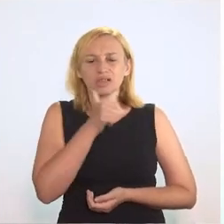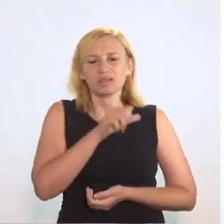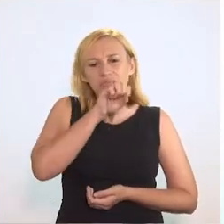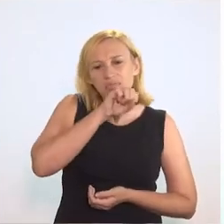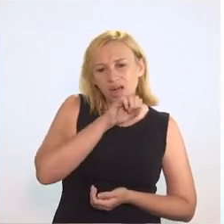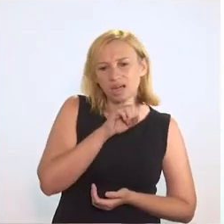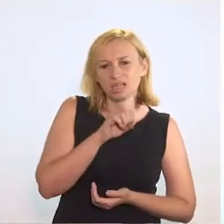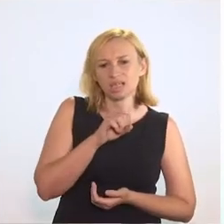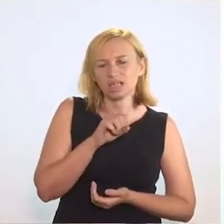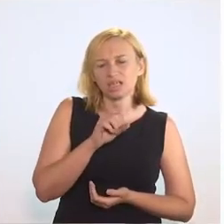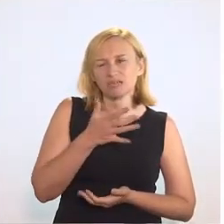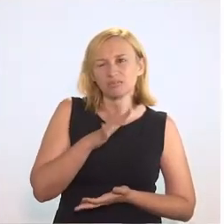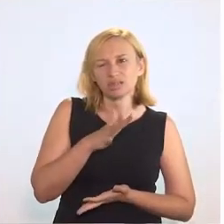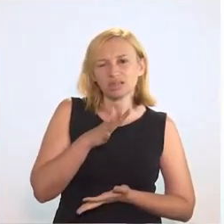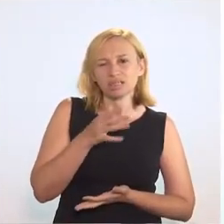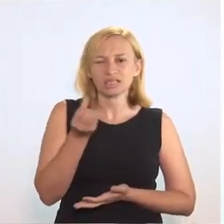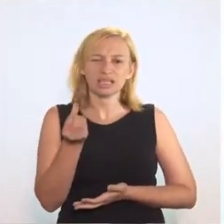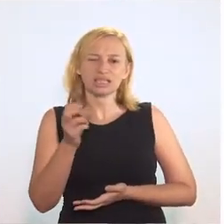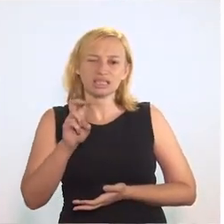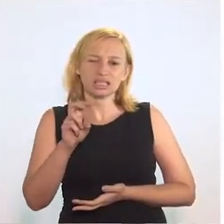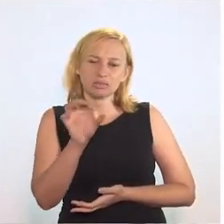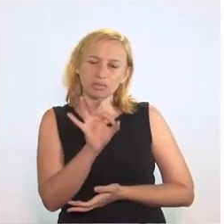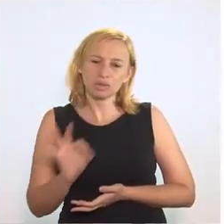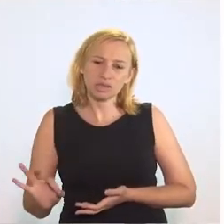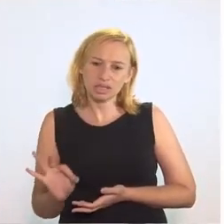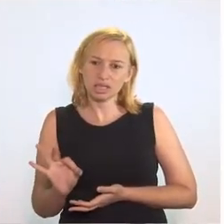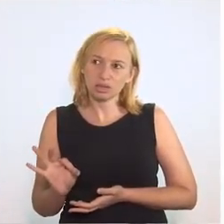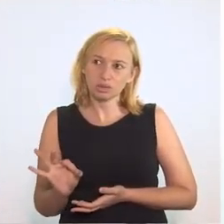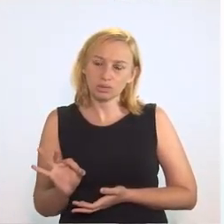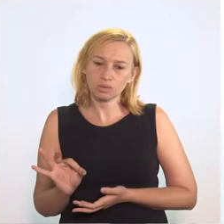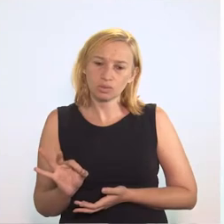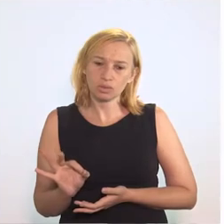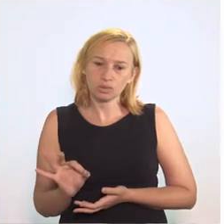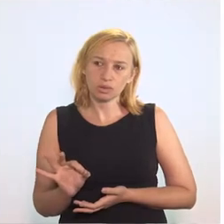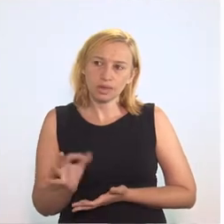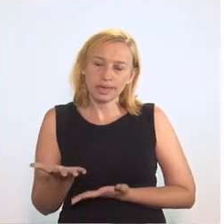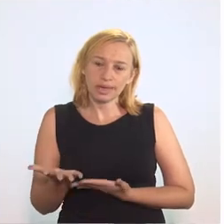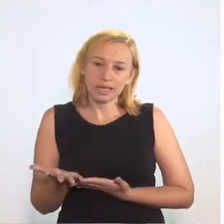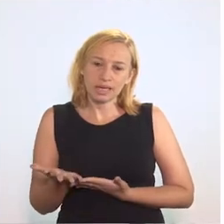que são mães, a gente tem aí uns 65%